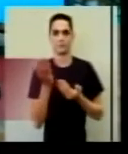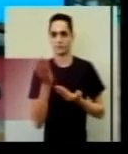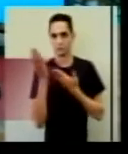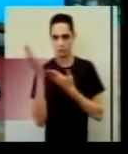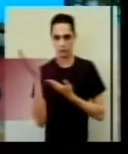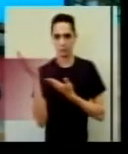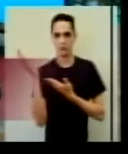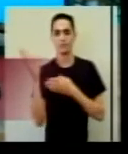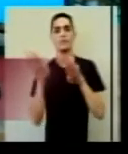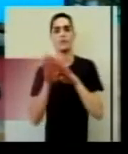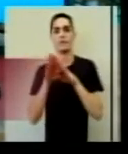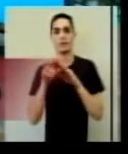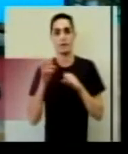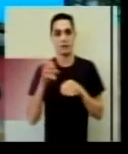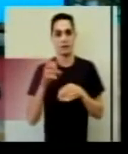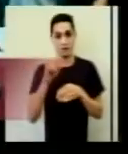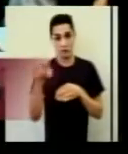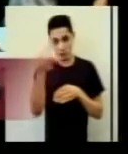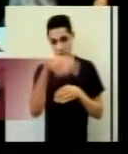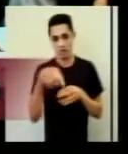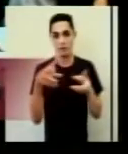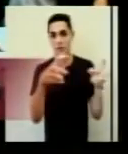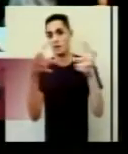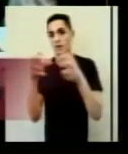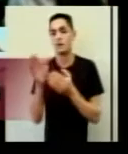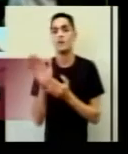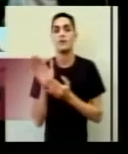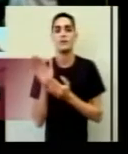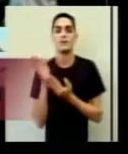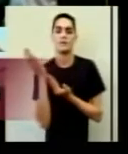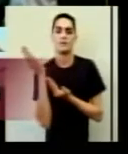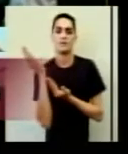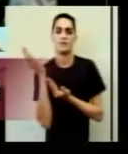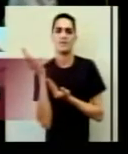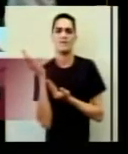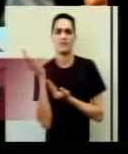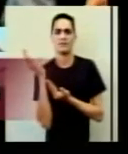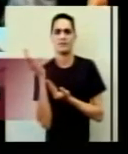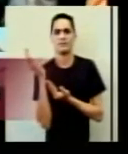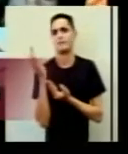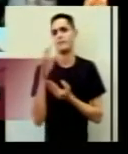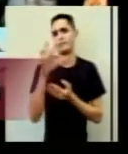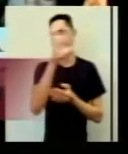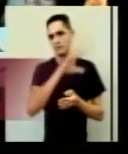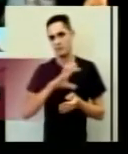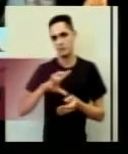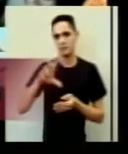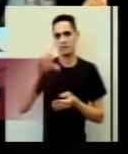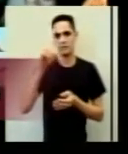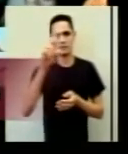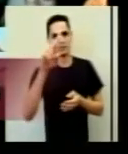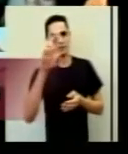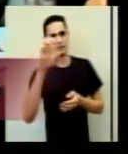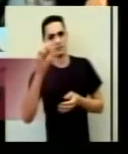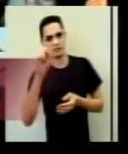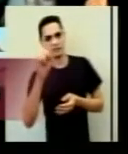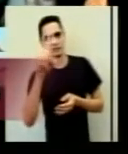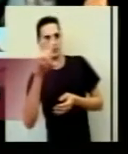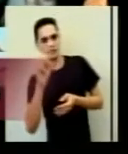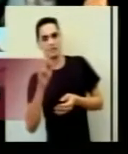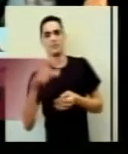o pico. Próximo, por favor. Aqui também, se vocês notarem, segue